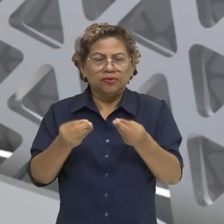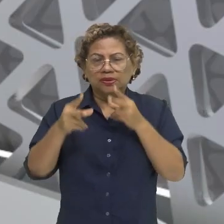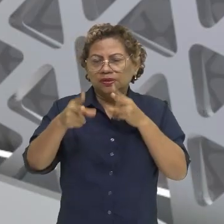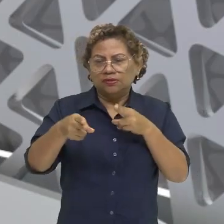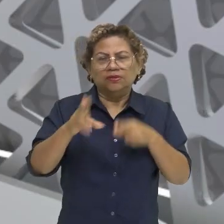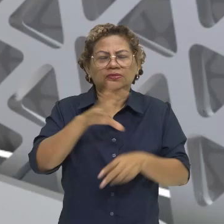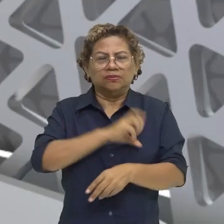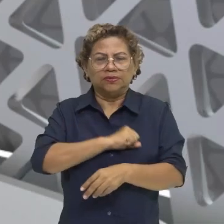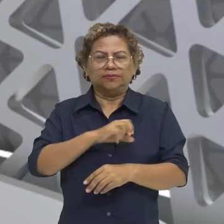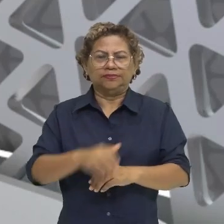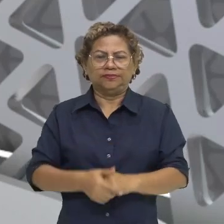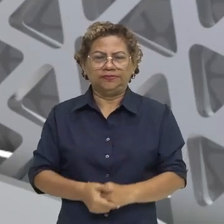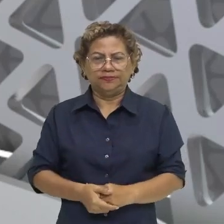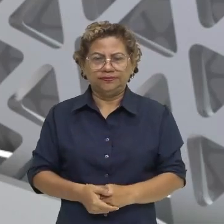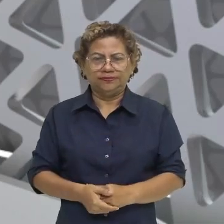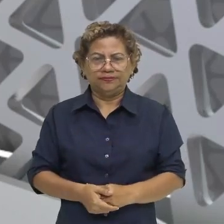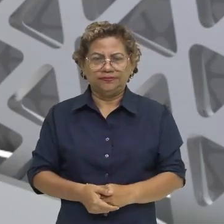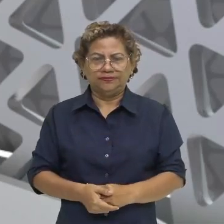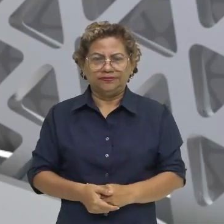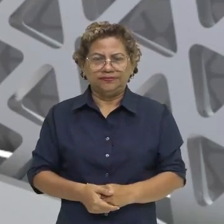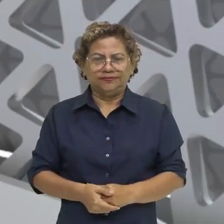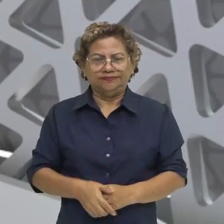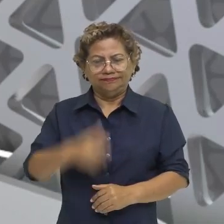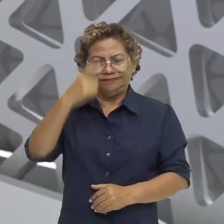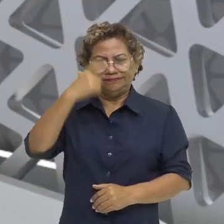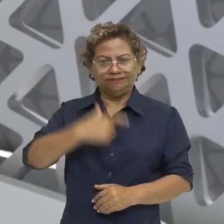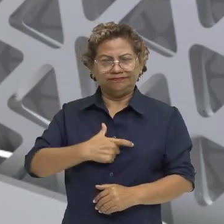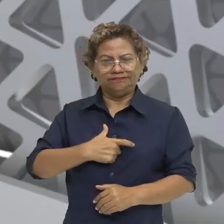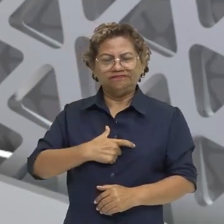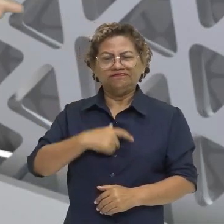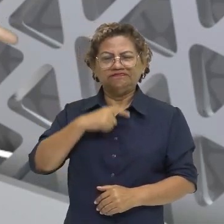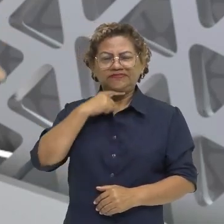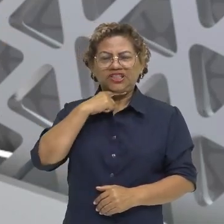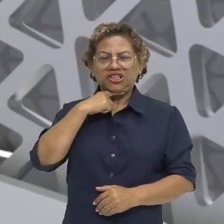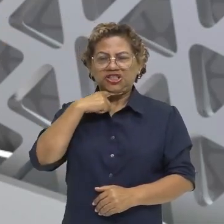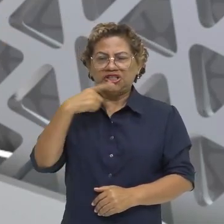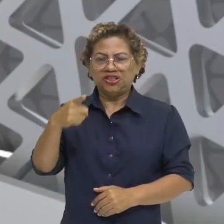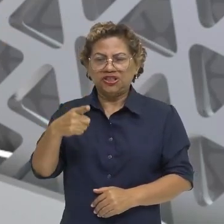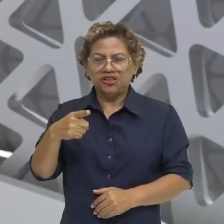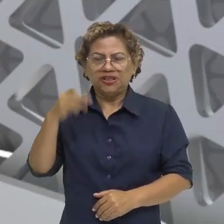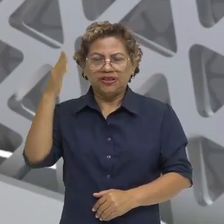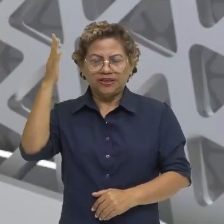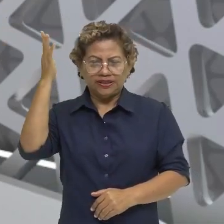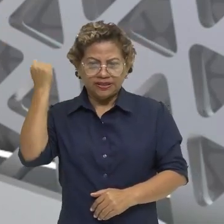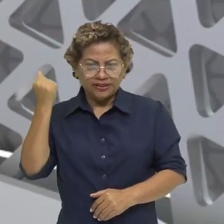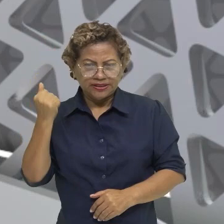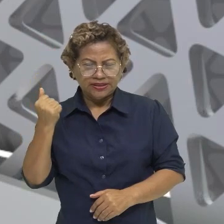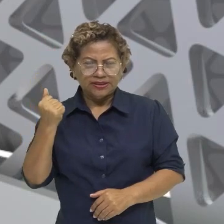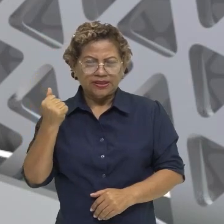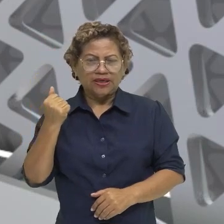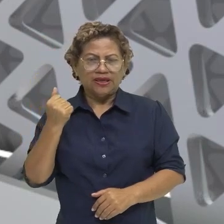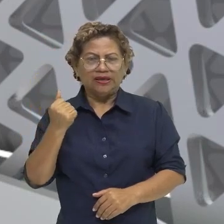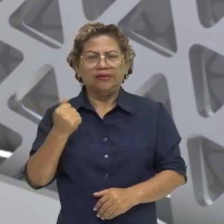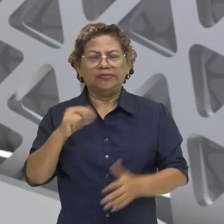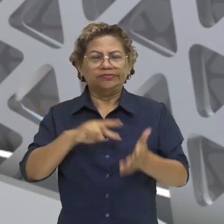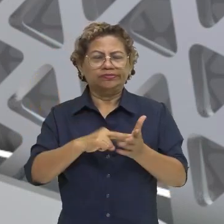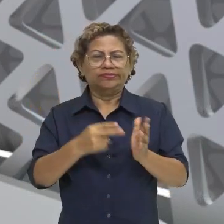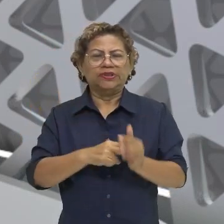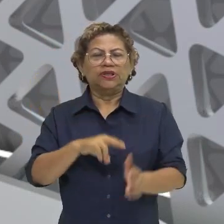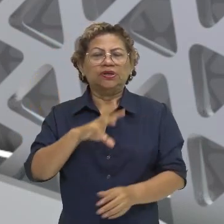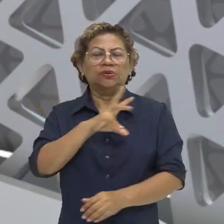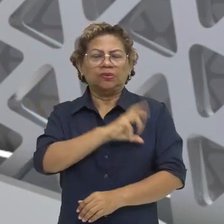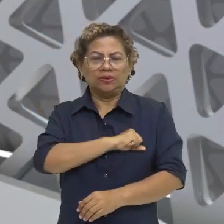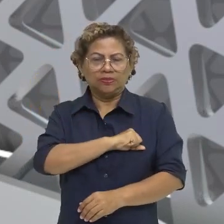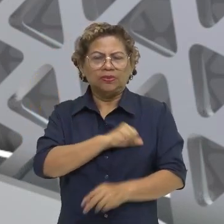Olha, gente, do meu ponto de vista, ninguém definiu o amor tão bem assim quanto o grande Camões.